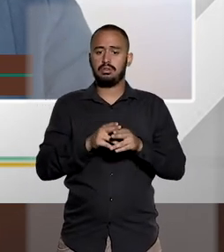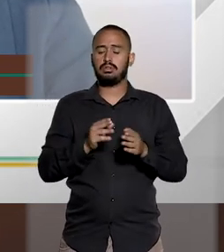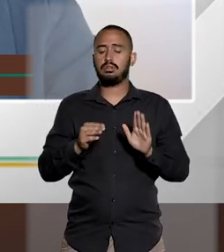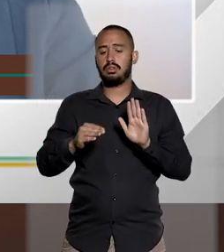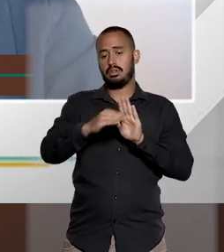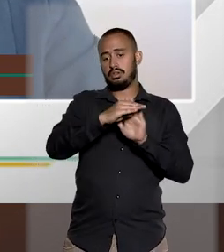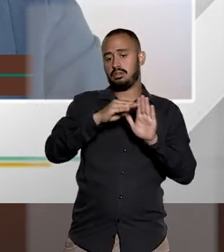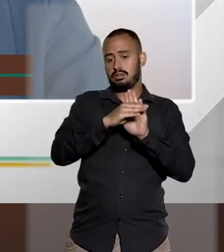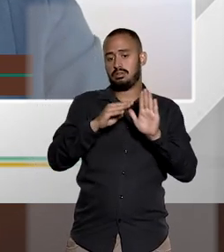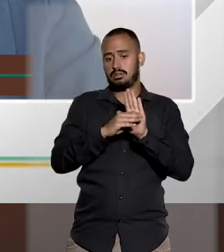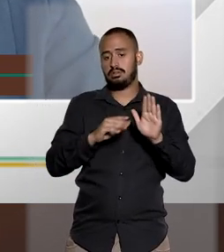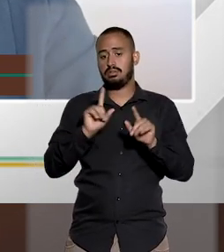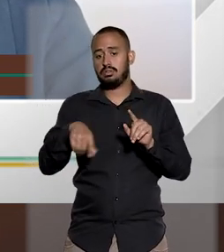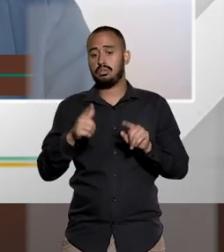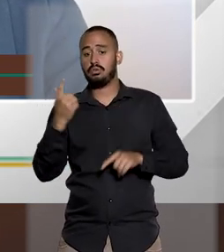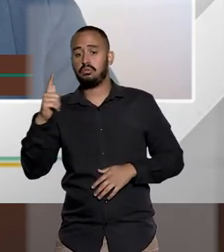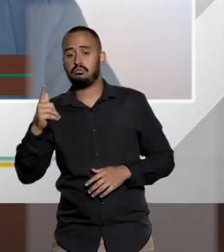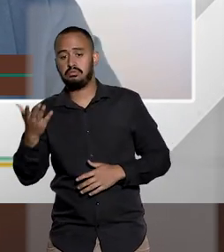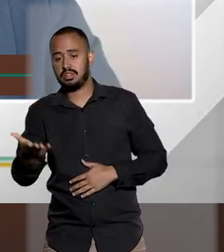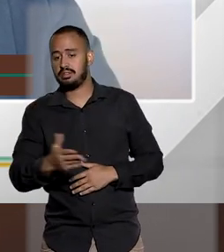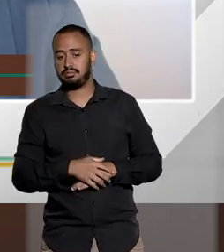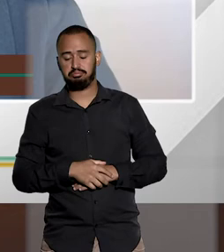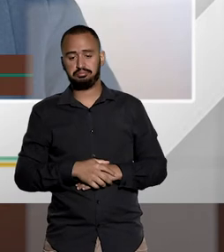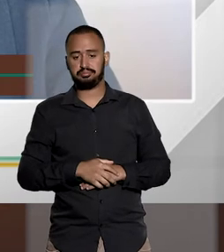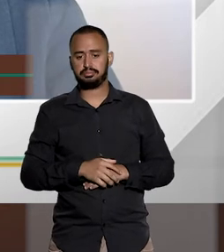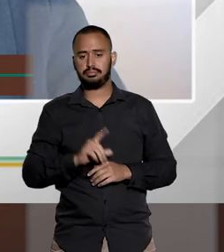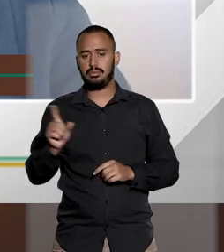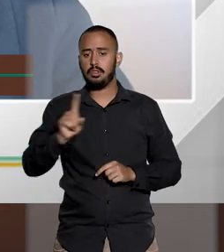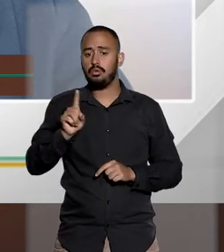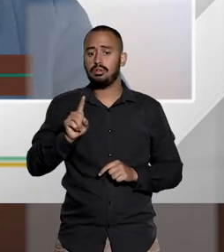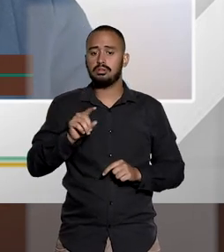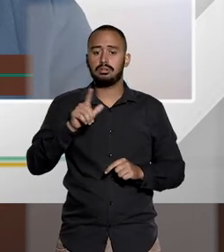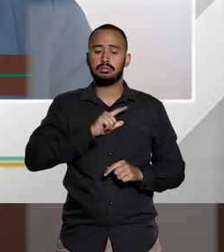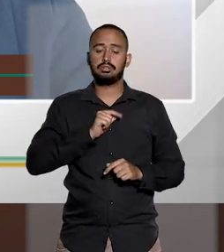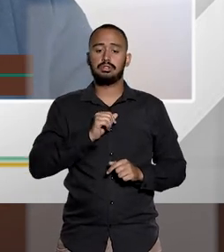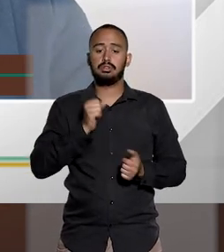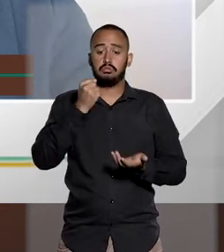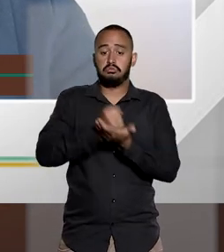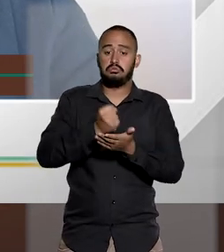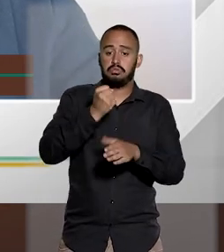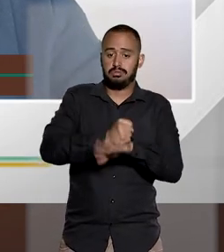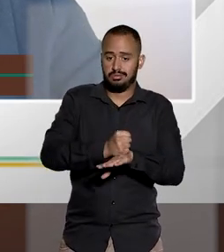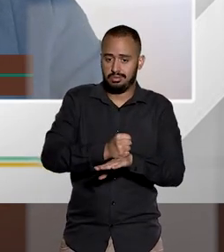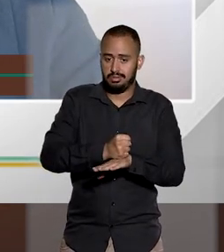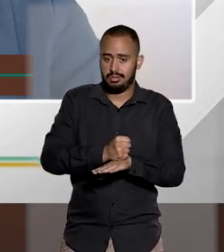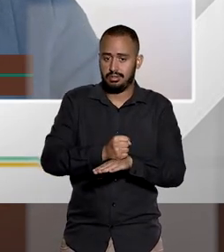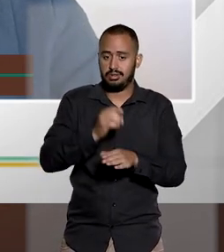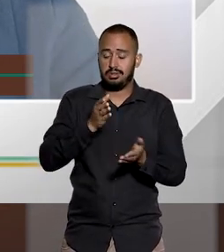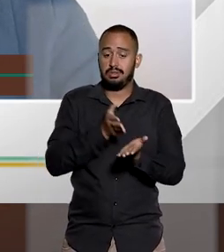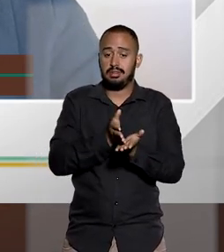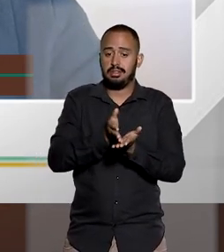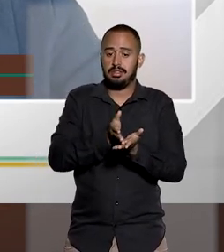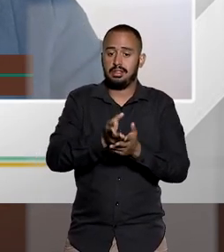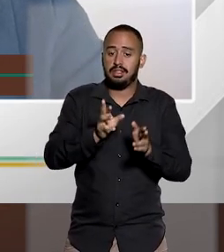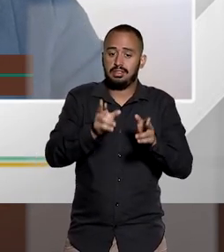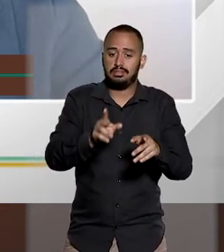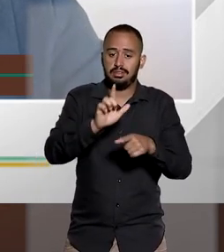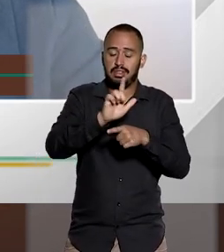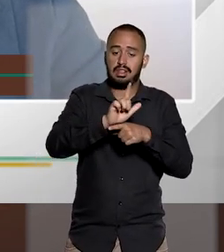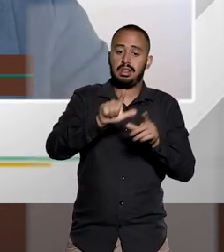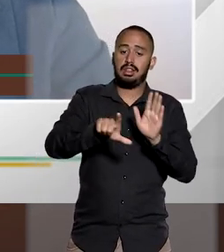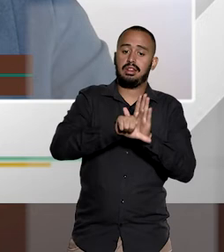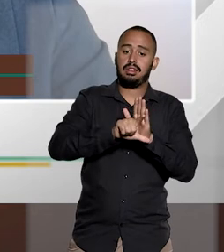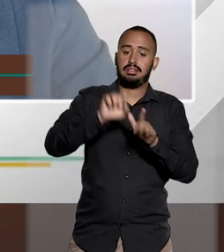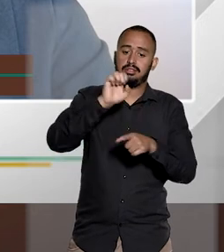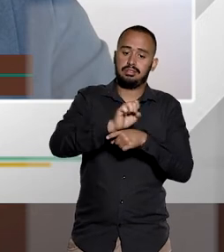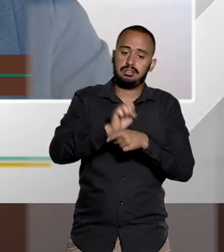e contratos no âmbito da publicidade do governo, mas não na celebração dos contratos que são regidos pela lei das estatais, que